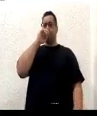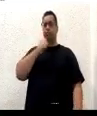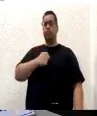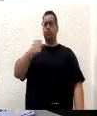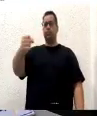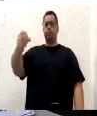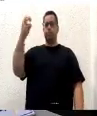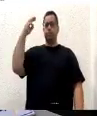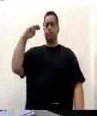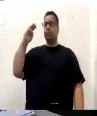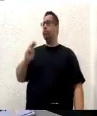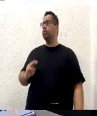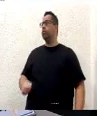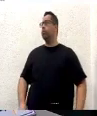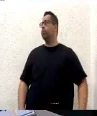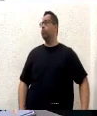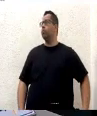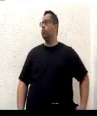vereadora.